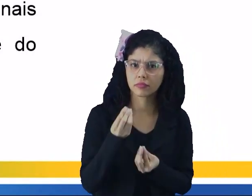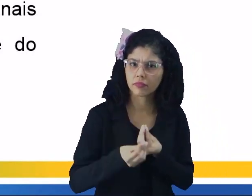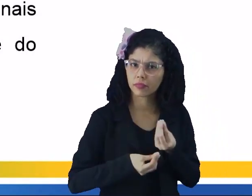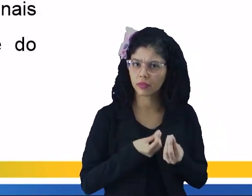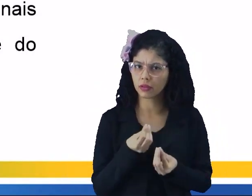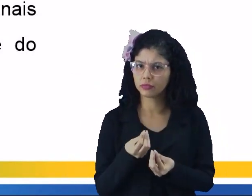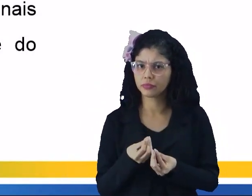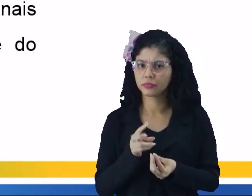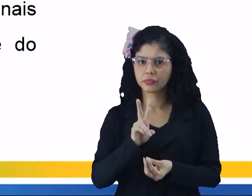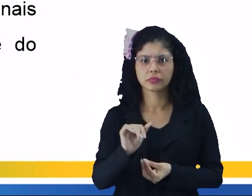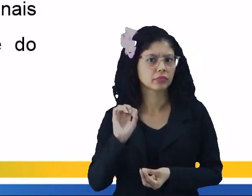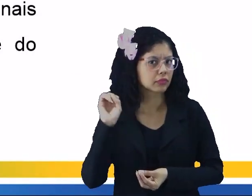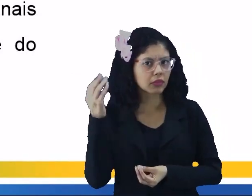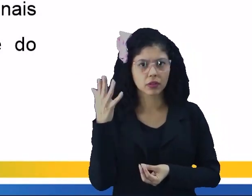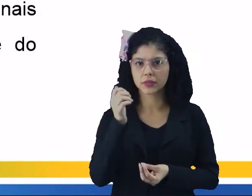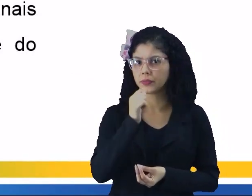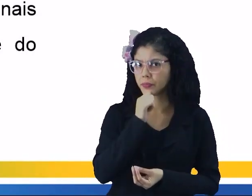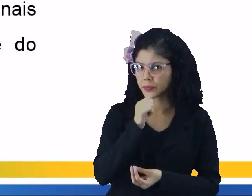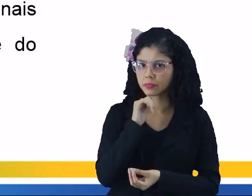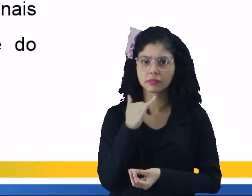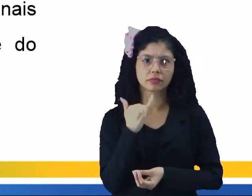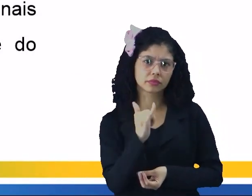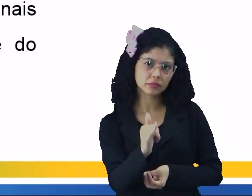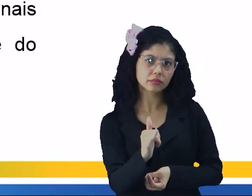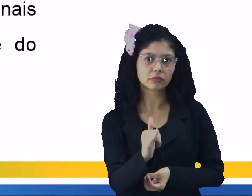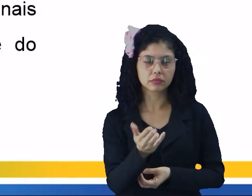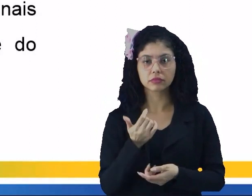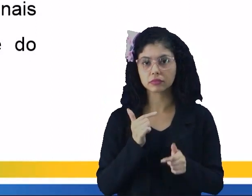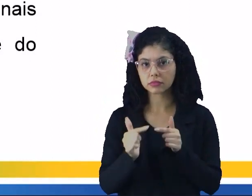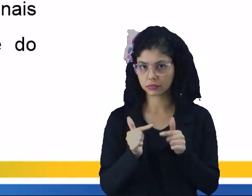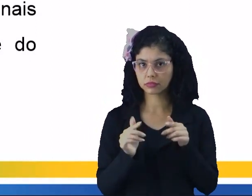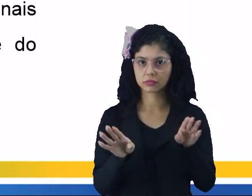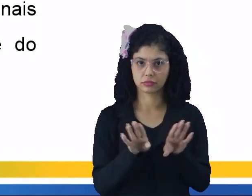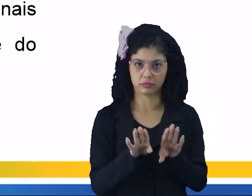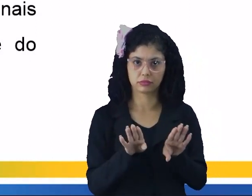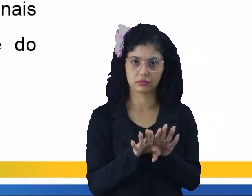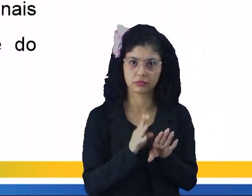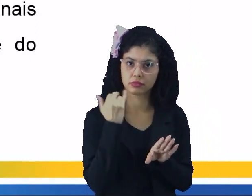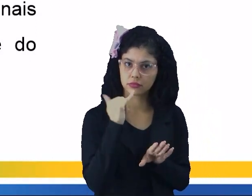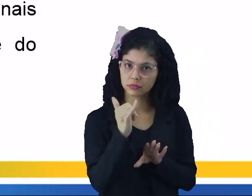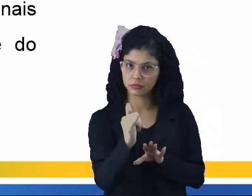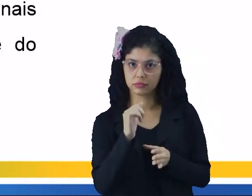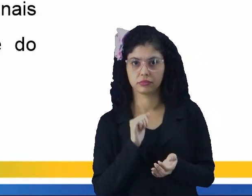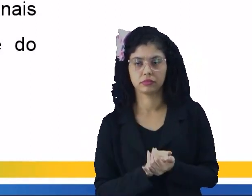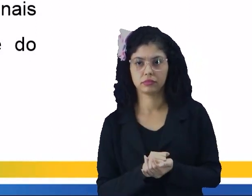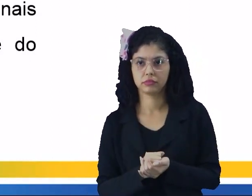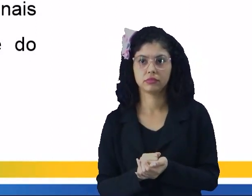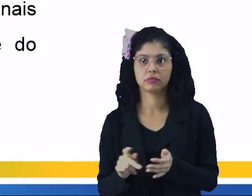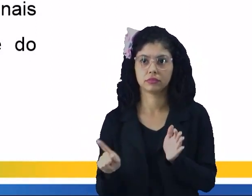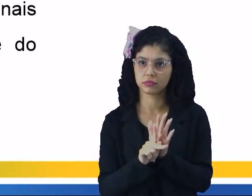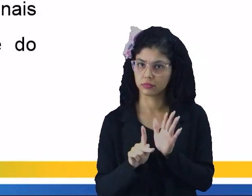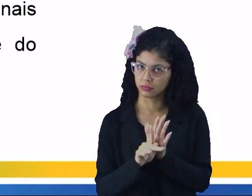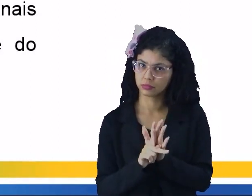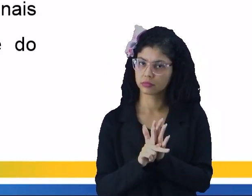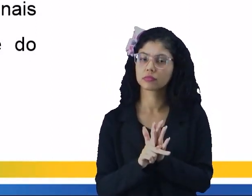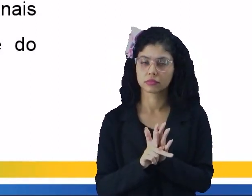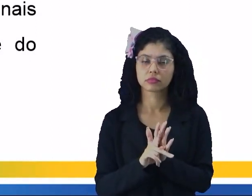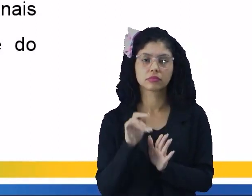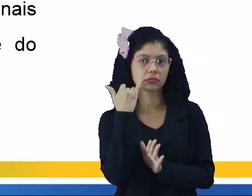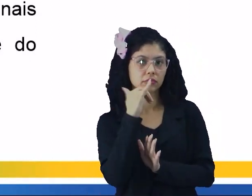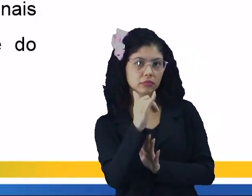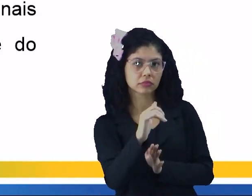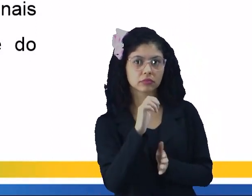vai haver a conservação da energia, nós podemos calcular o trabalho também dessa energia, que vai ser justamente a variação da